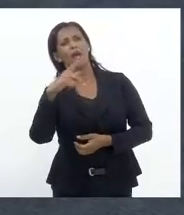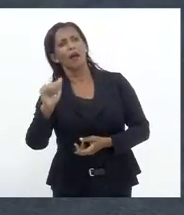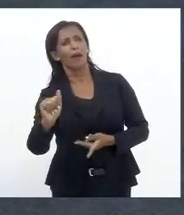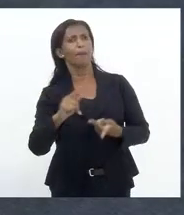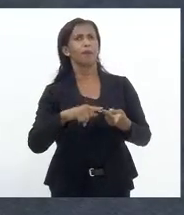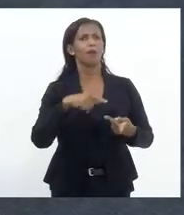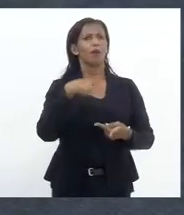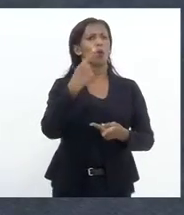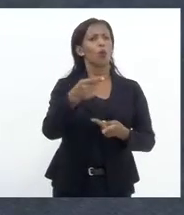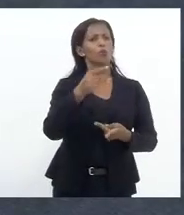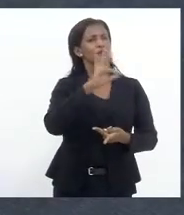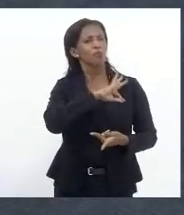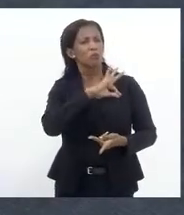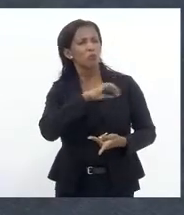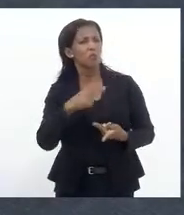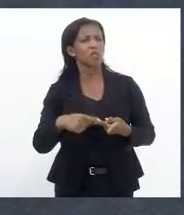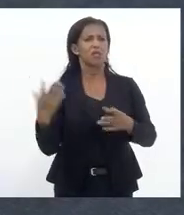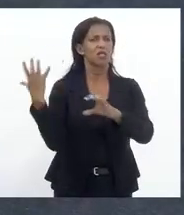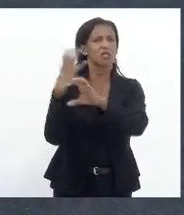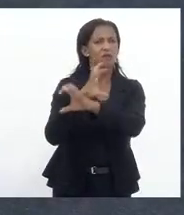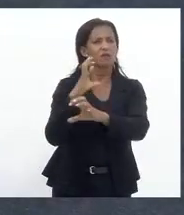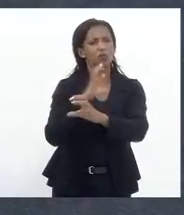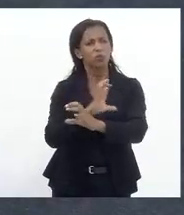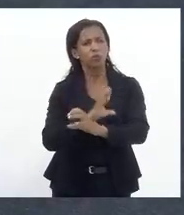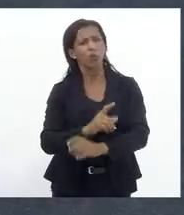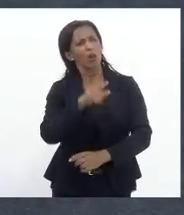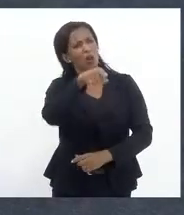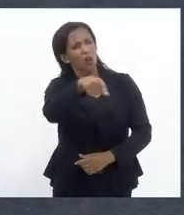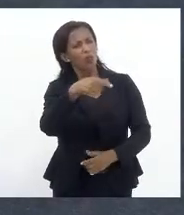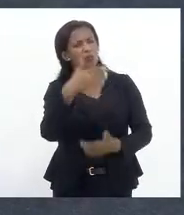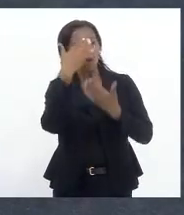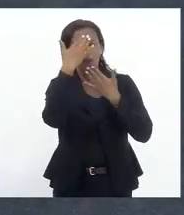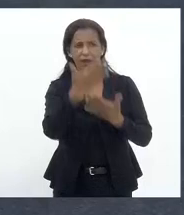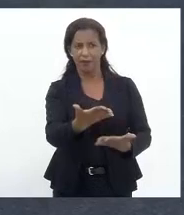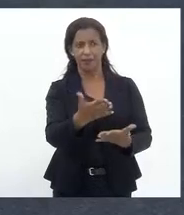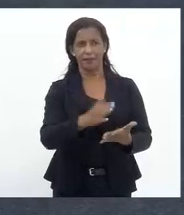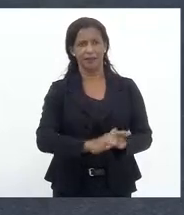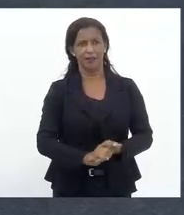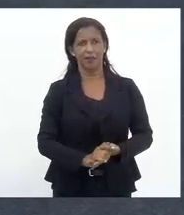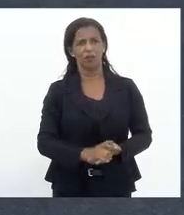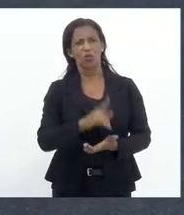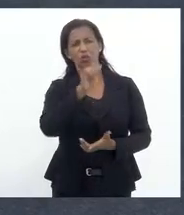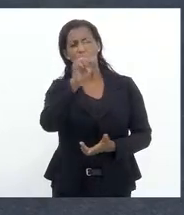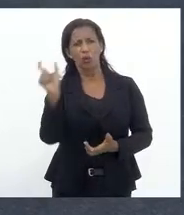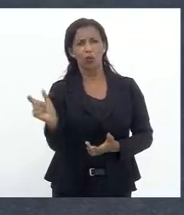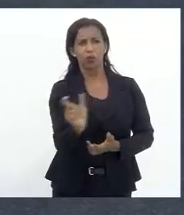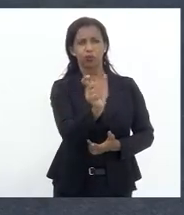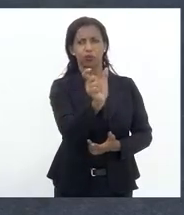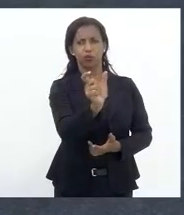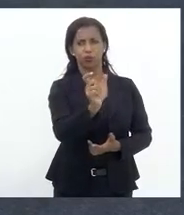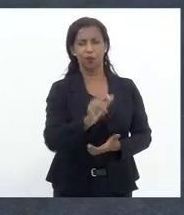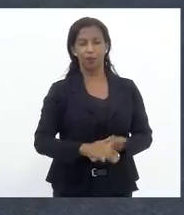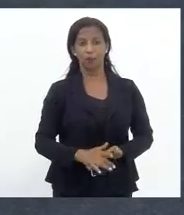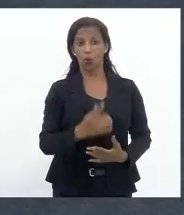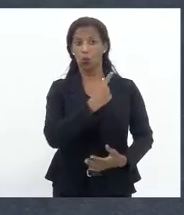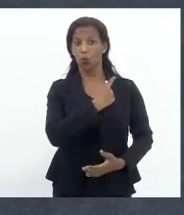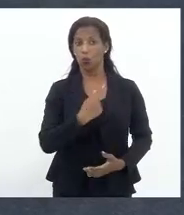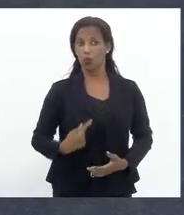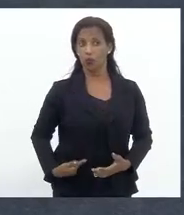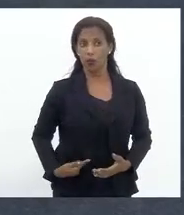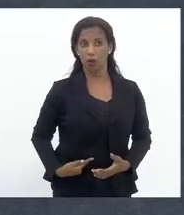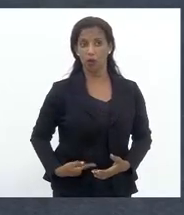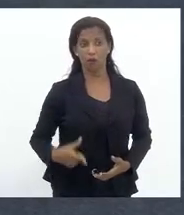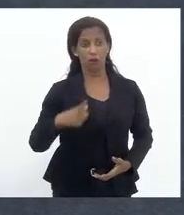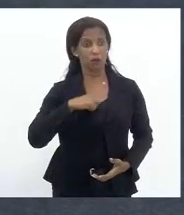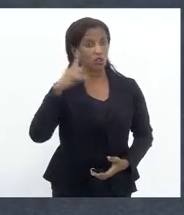penal fosse, como se uma polícia civil fosse. Eu queria agradecer a Vossa Excelência. Agora, só fazer um adendozinho. Esse negócio aí, né? O governo